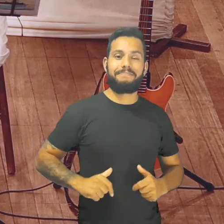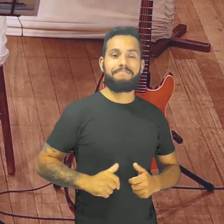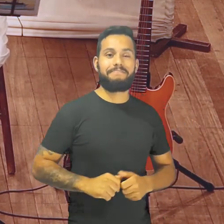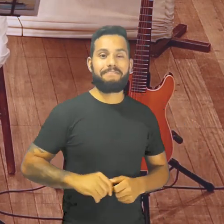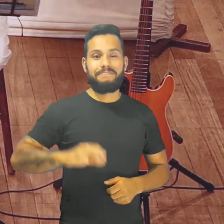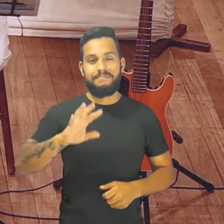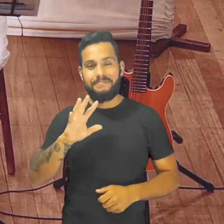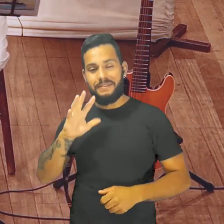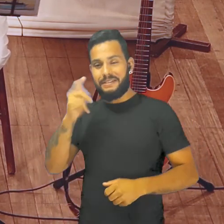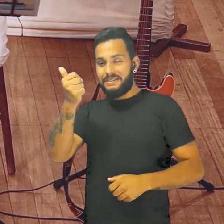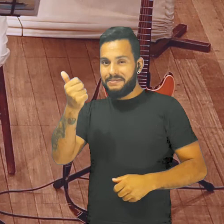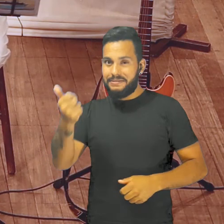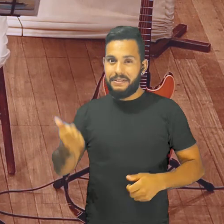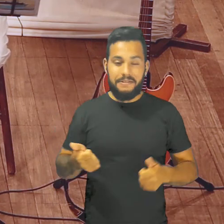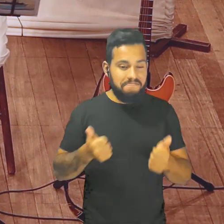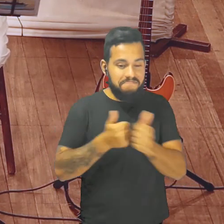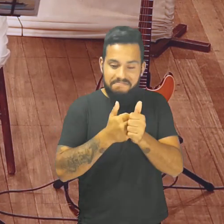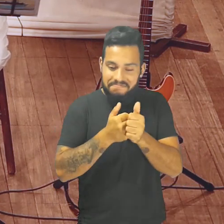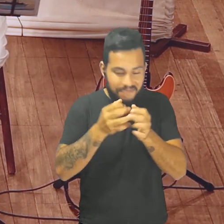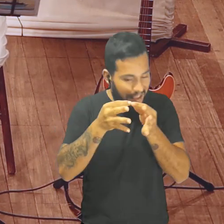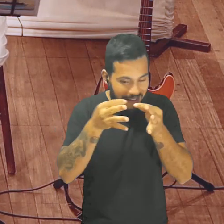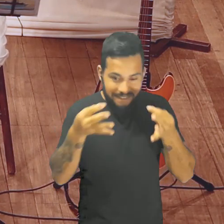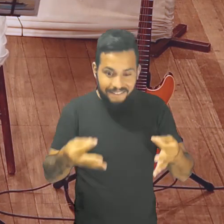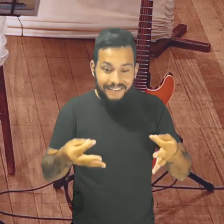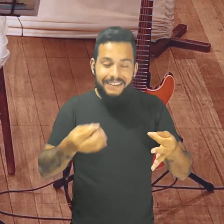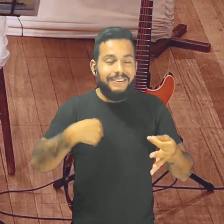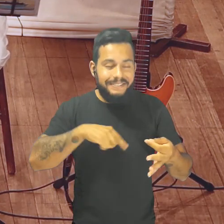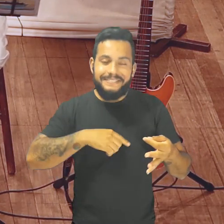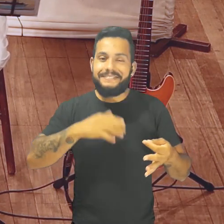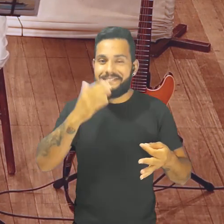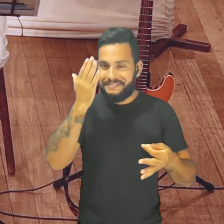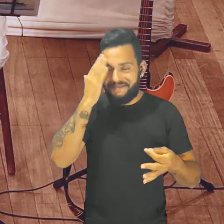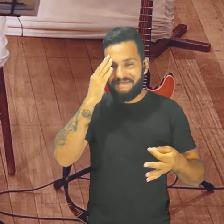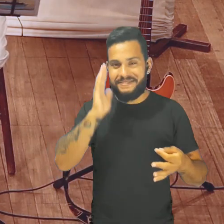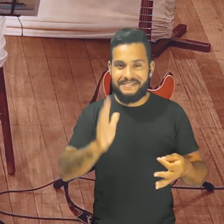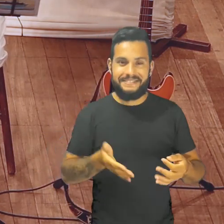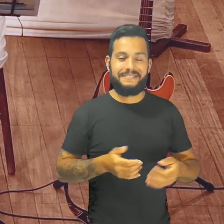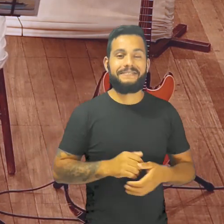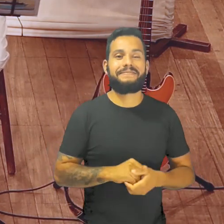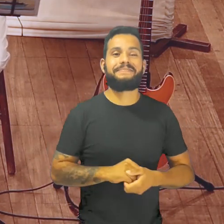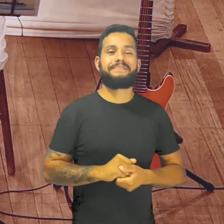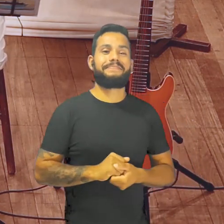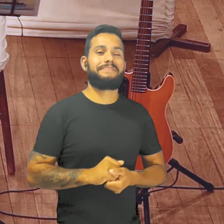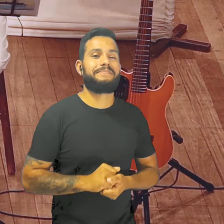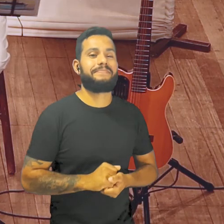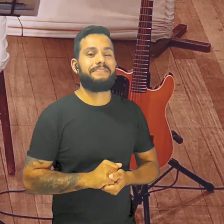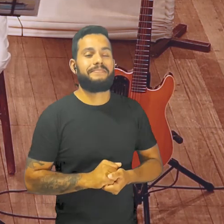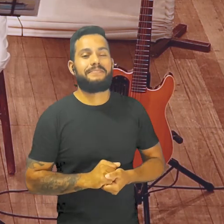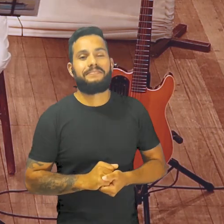estava pertinho, estava na ponta do nosso nariz. Como se diz?